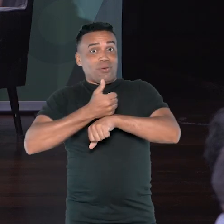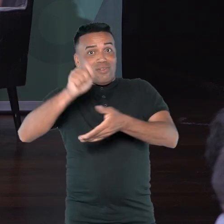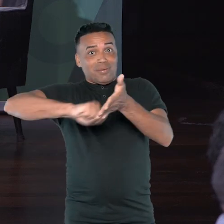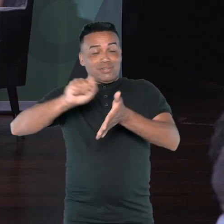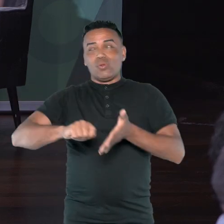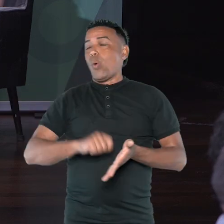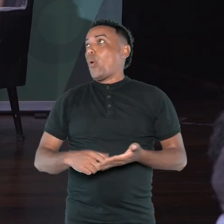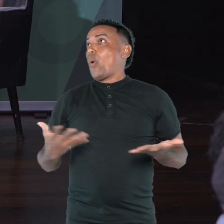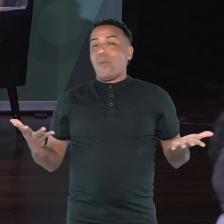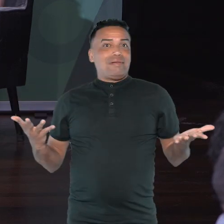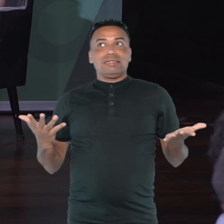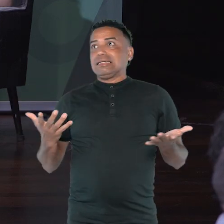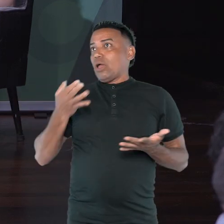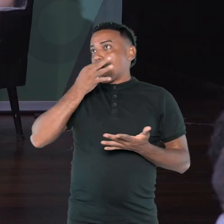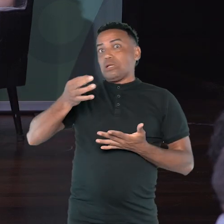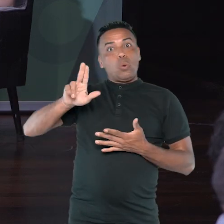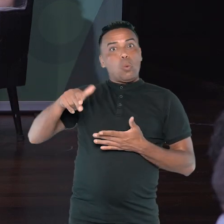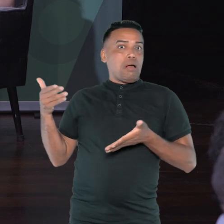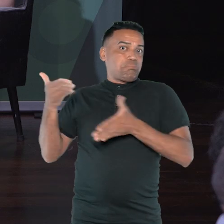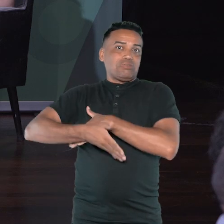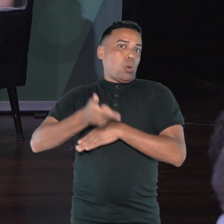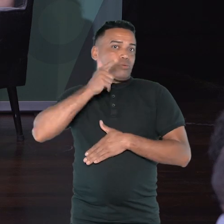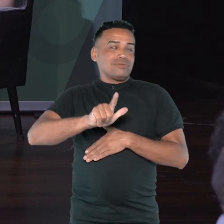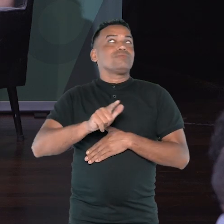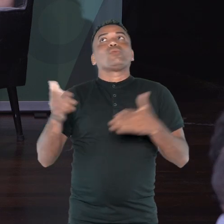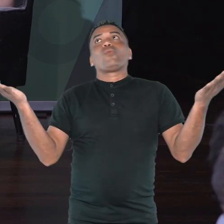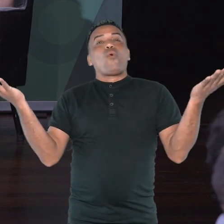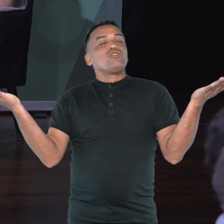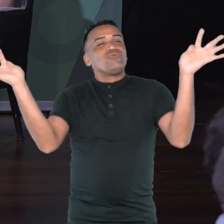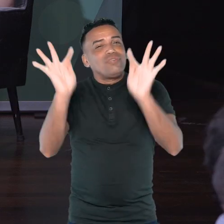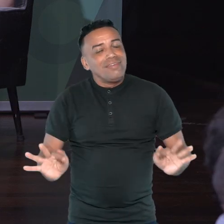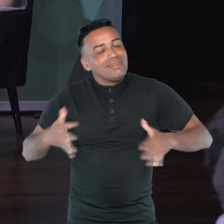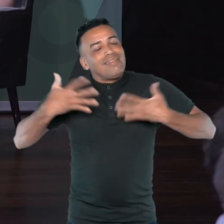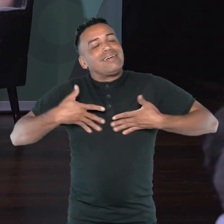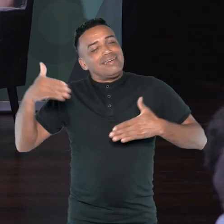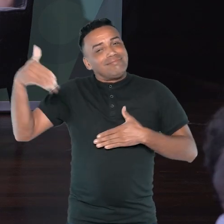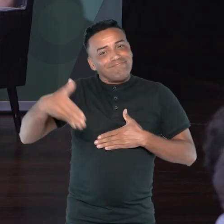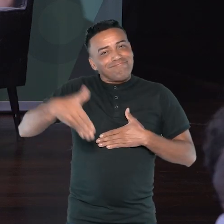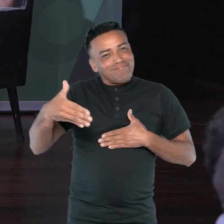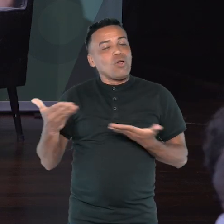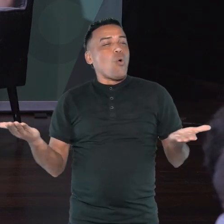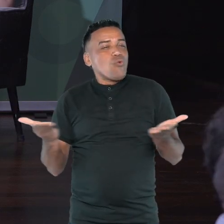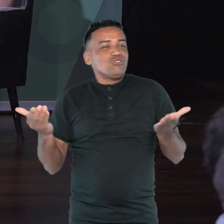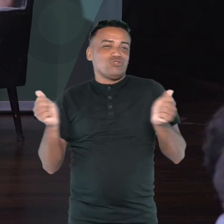seria. Então, é uma alegria estar aqui com você hoje. Bom, gente,